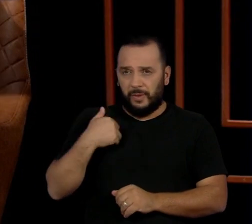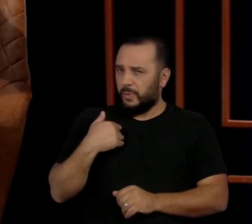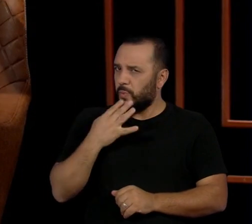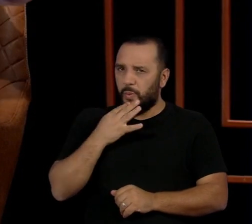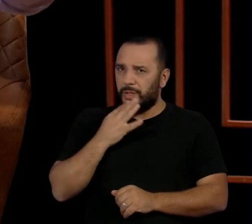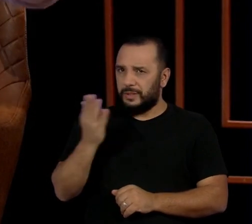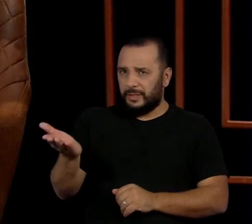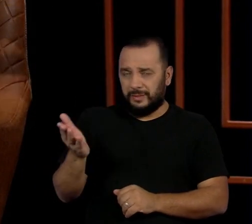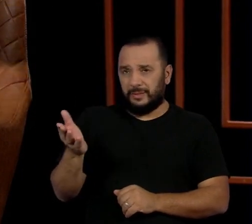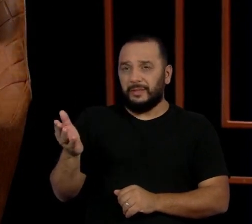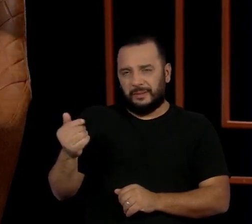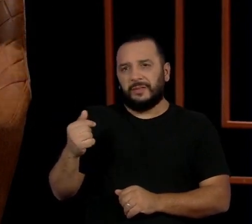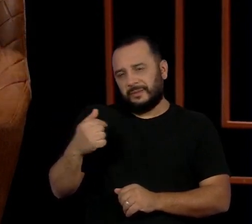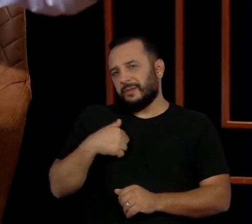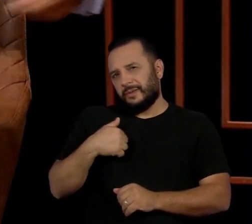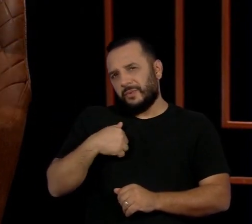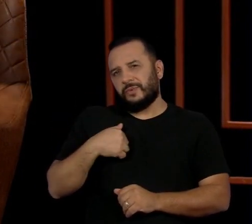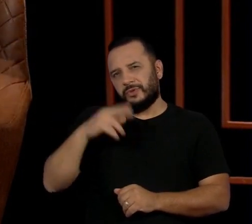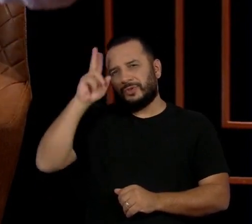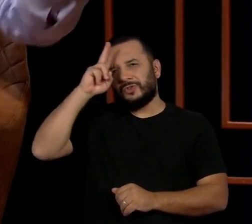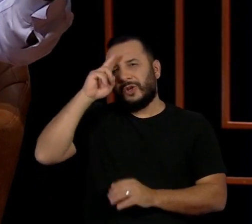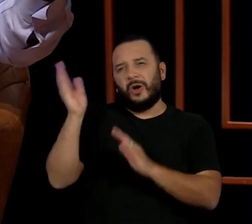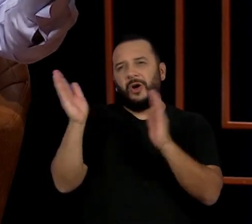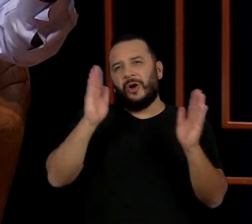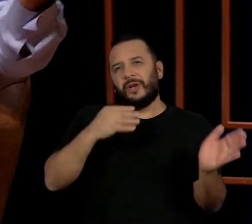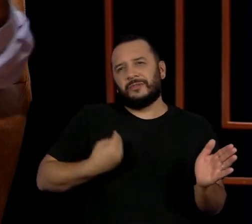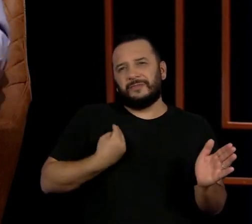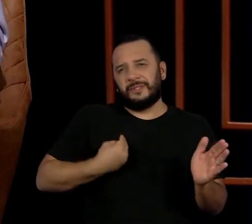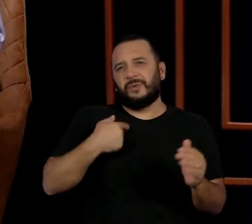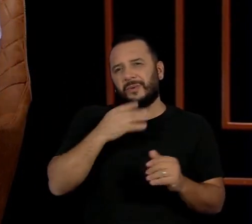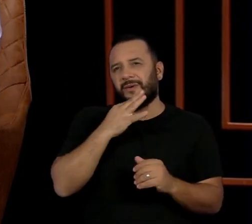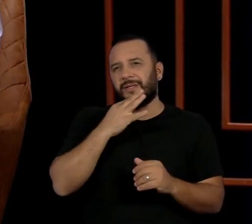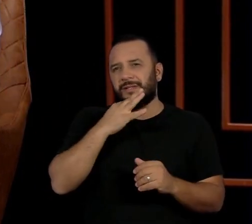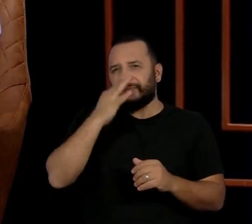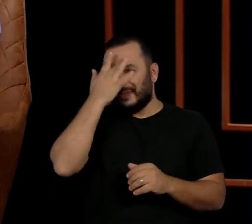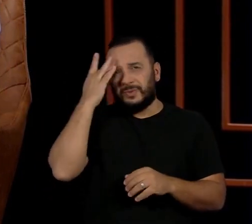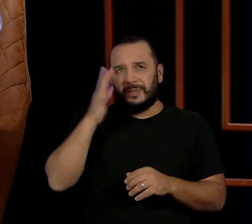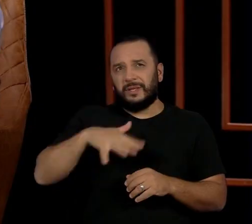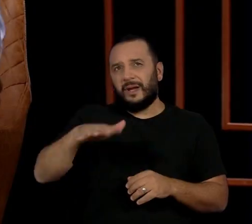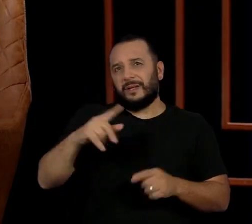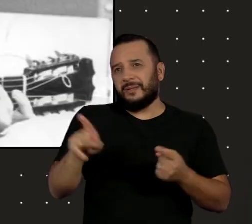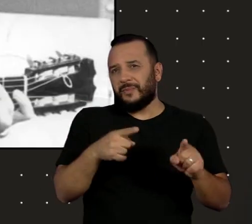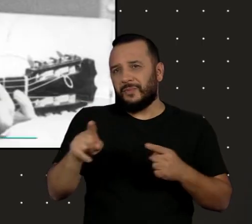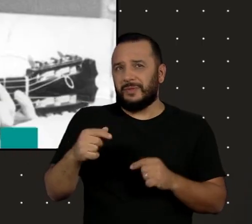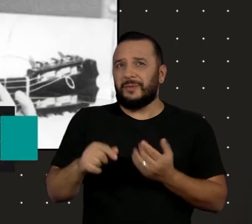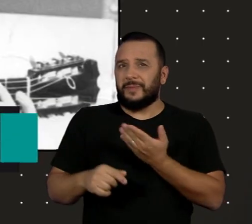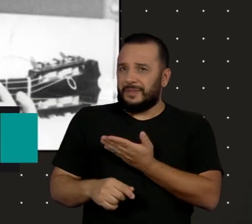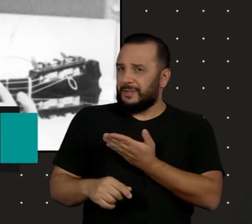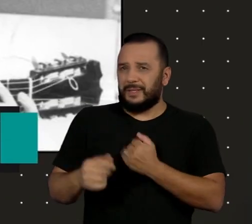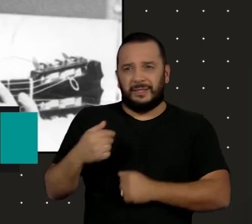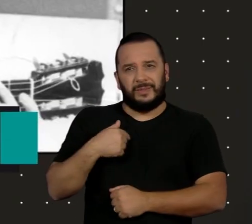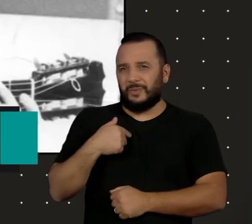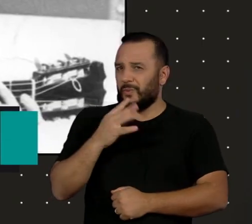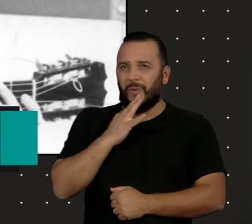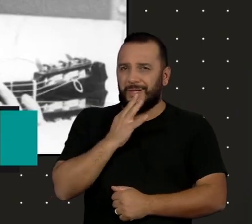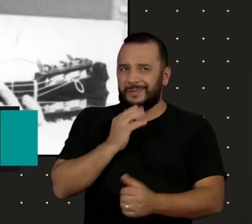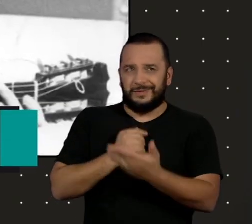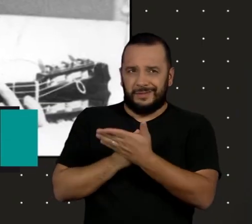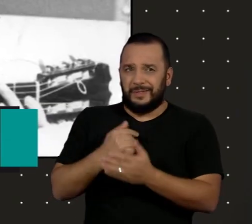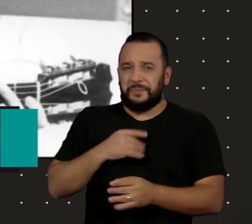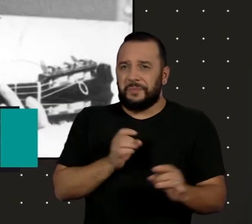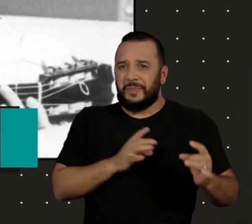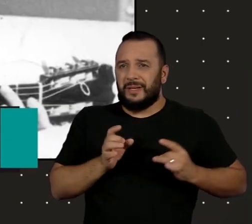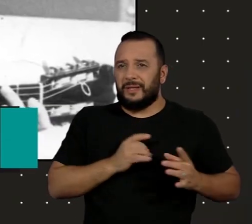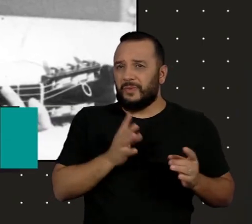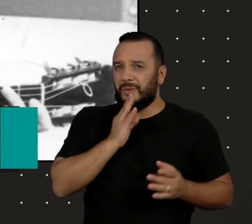de vida e tudo, eu conheço muita gente da música, né? E o João Gilberto eu não conhecia, tinha medo de conhecer o João Gilberto.